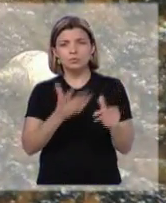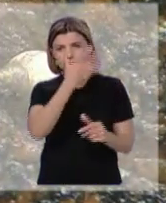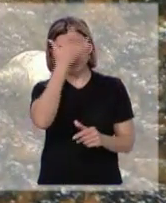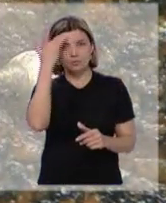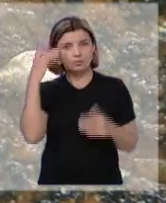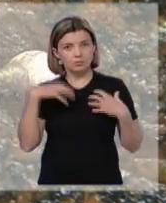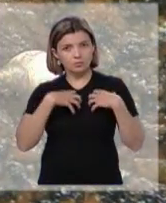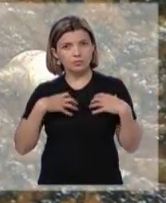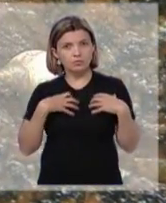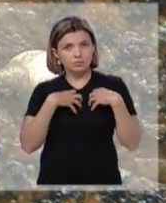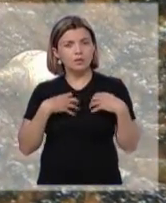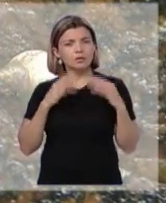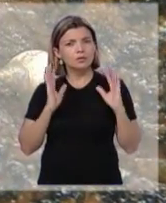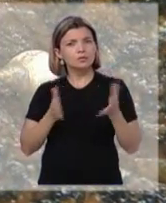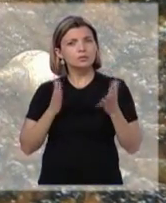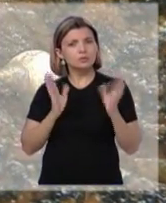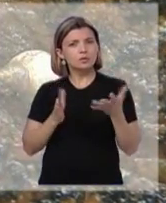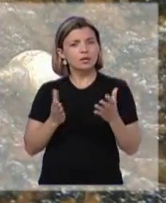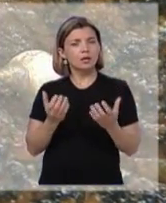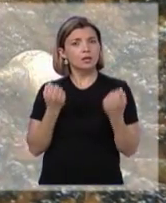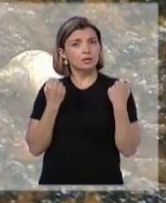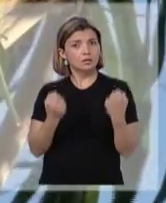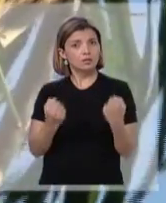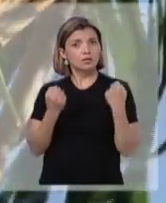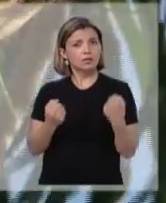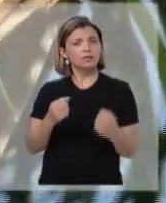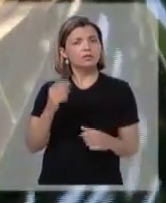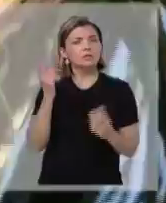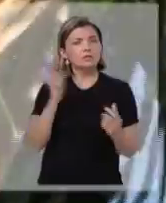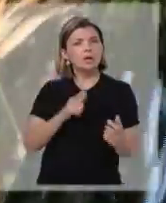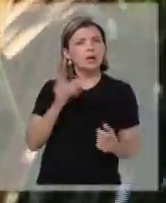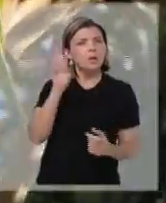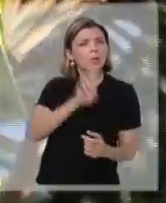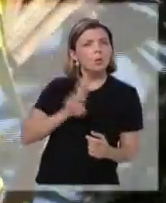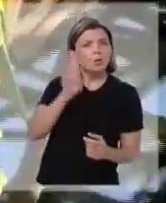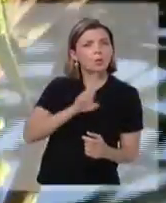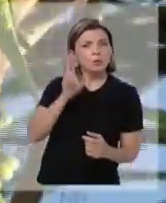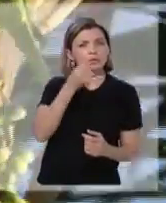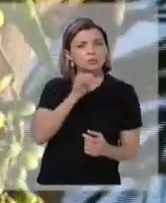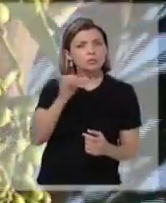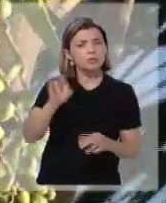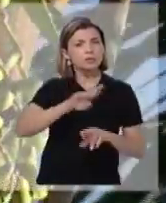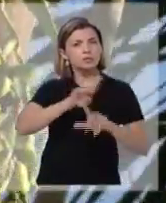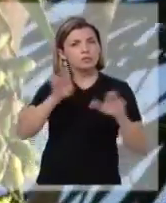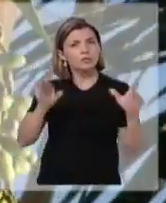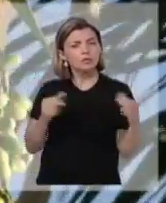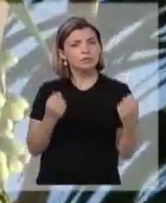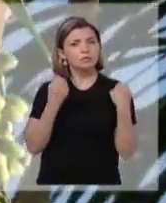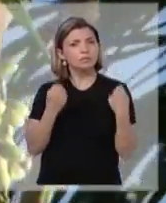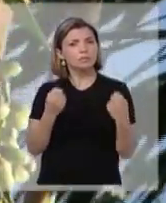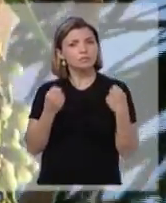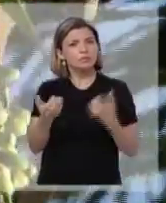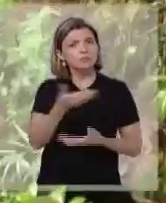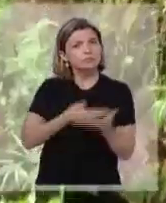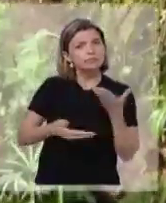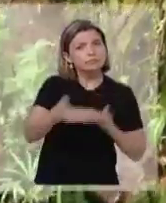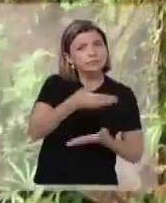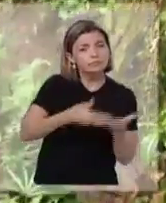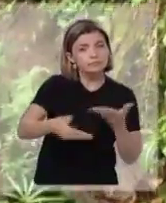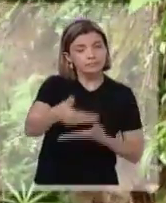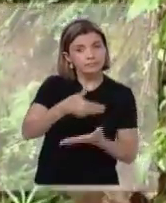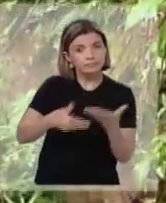Seres vivos participam deste processo na medida em que dependem de diferentes fontes de energia e de seu fluxo